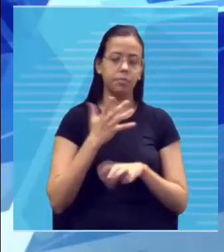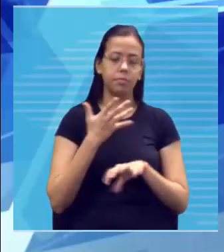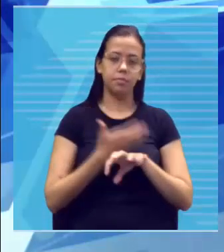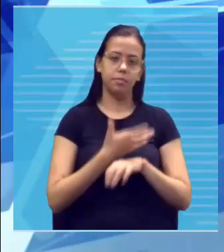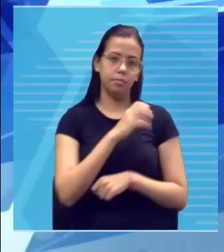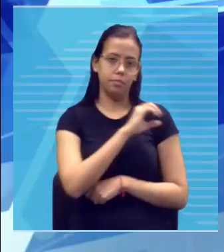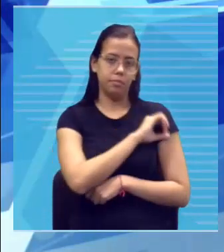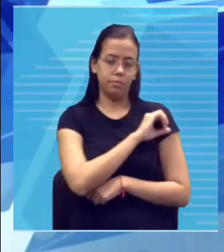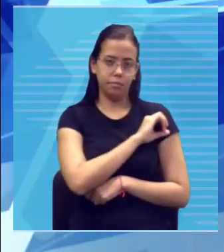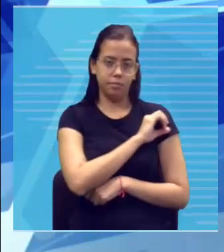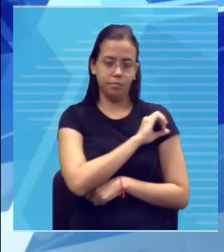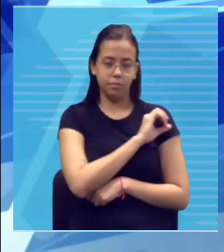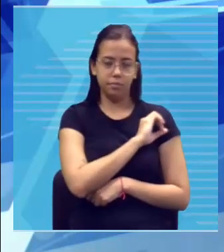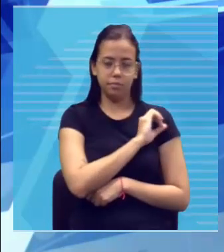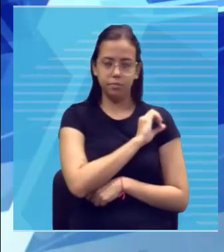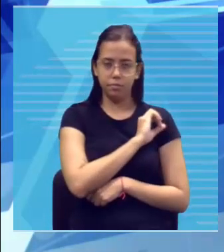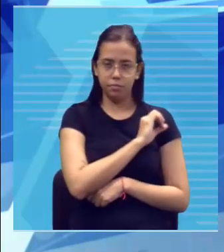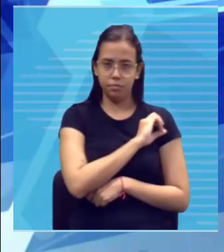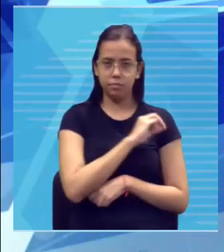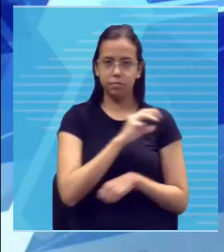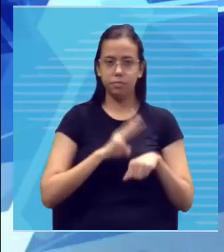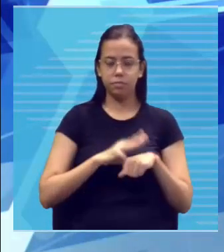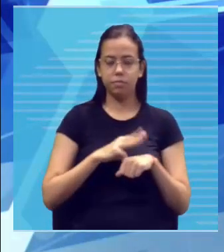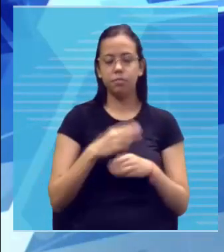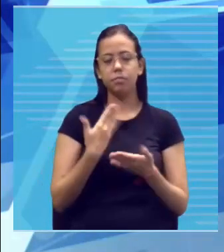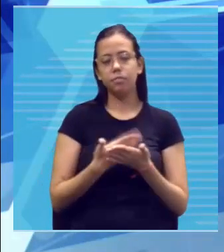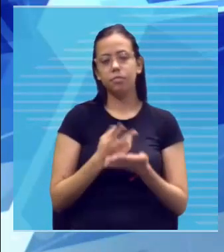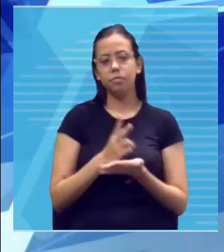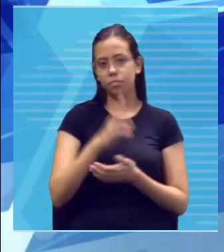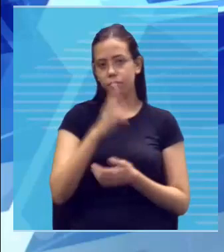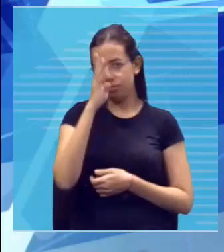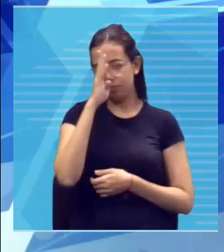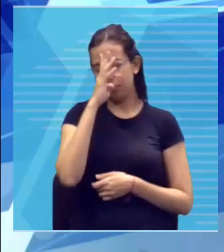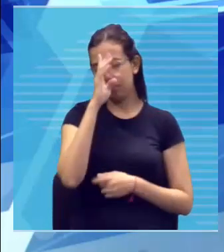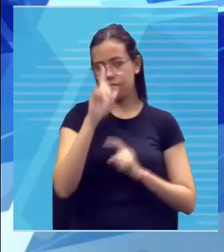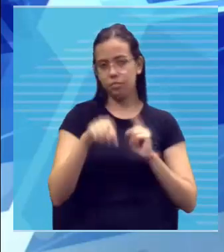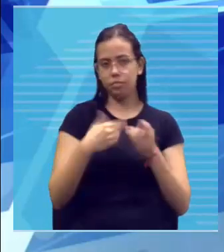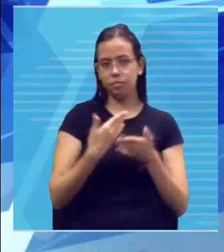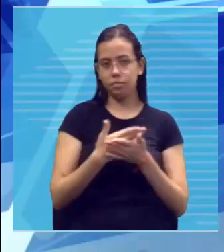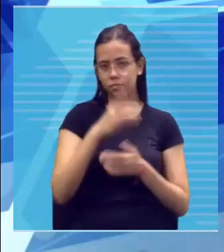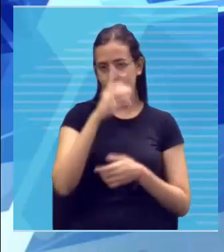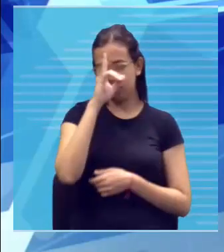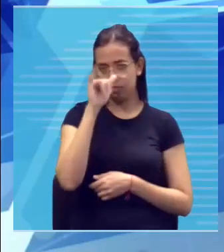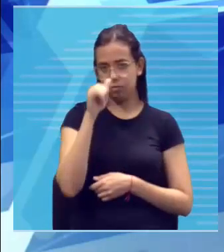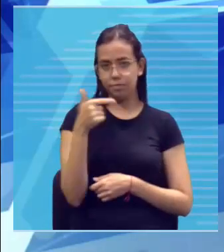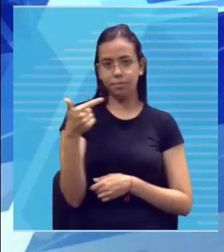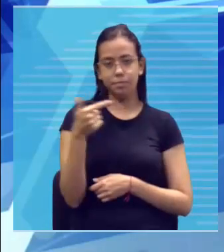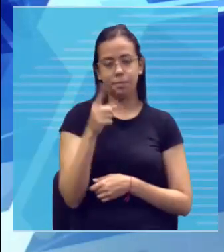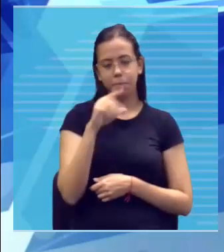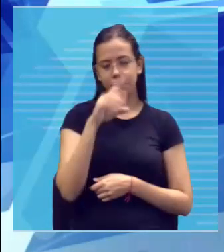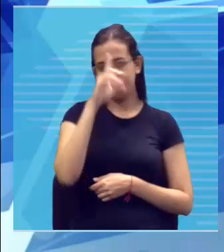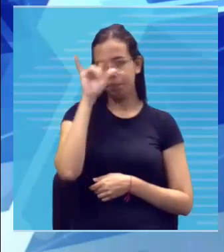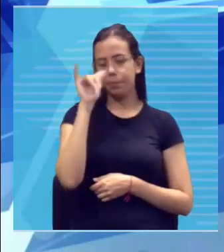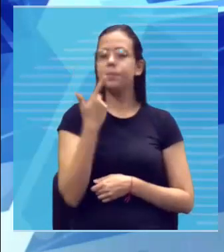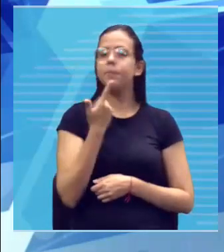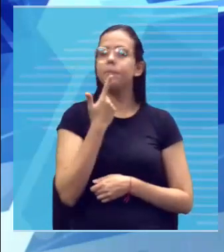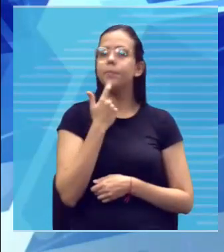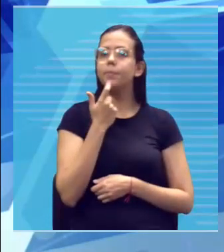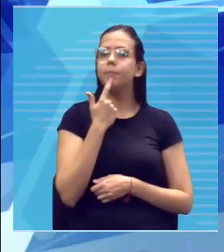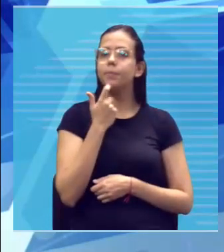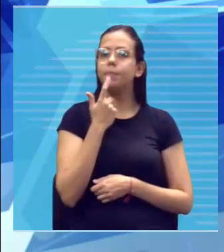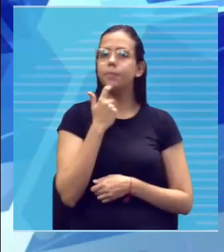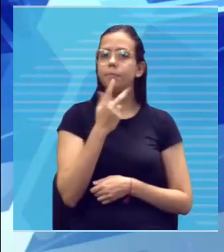né a gente tem altura quarta-feira na próxima quarta é 2 feriado então